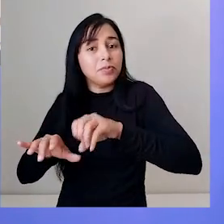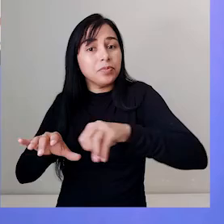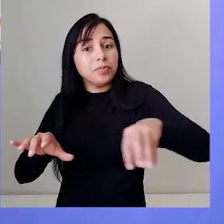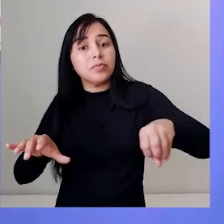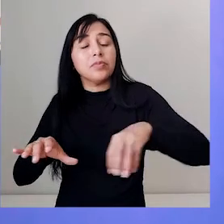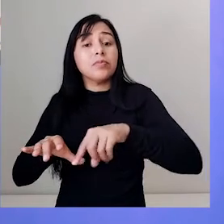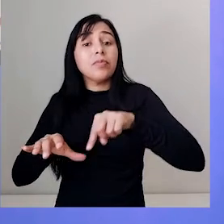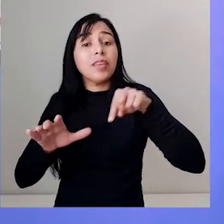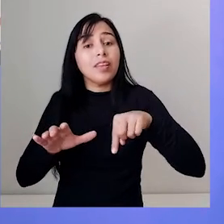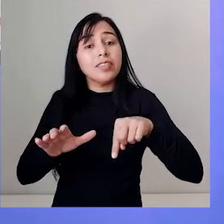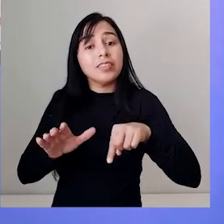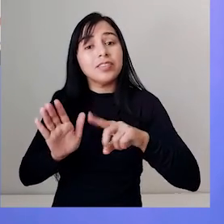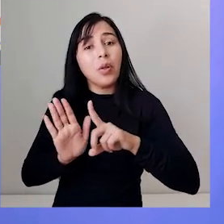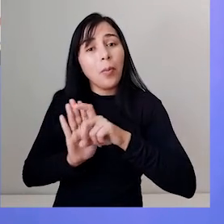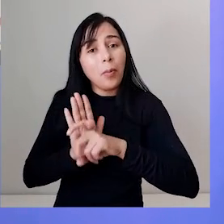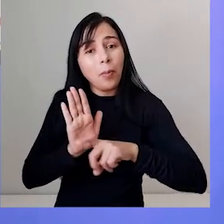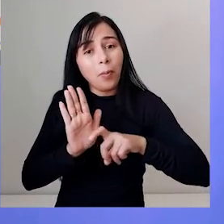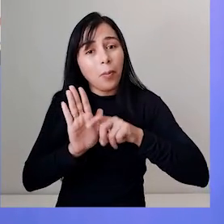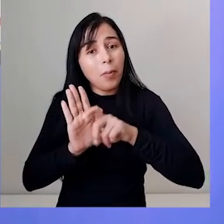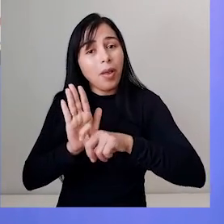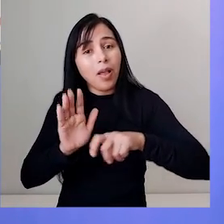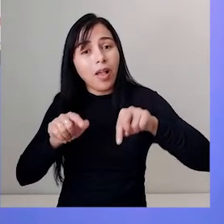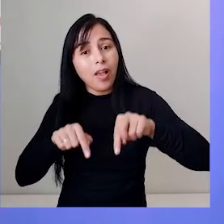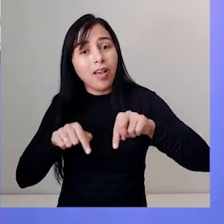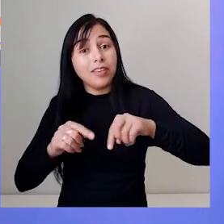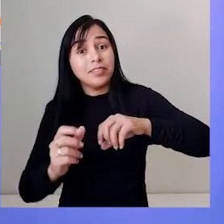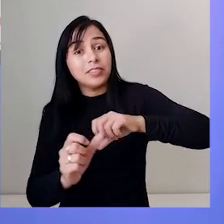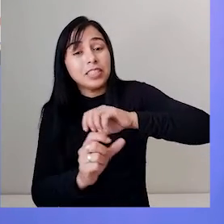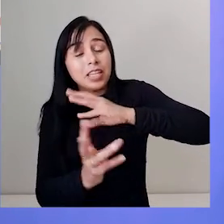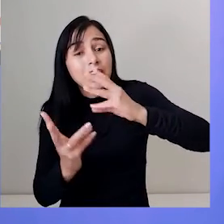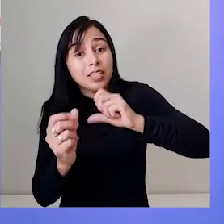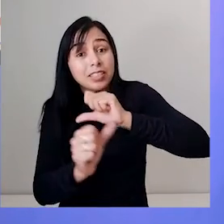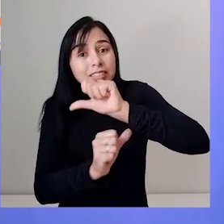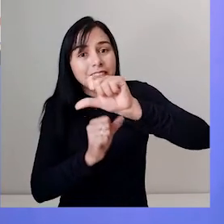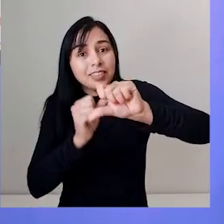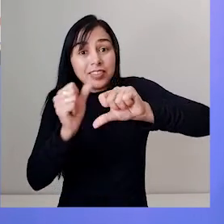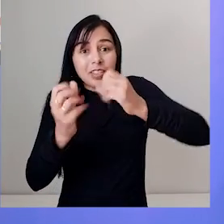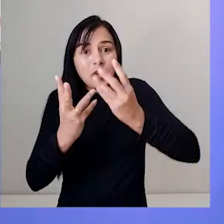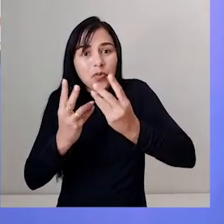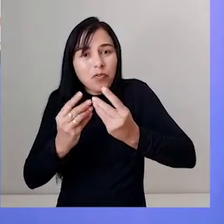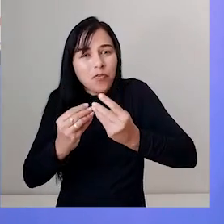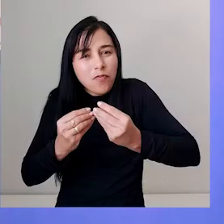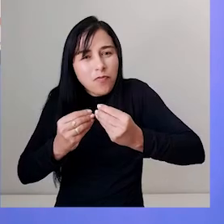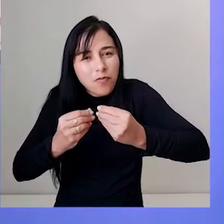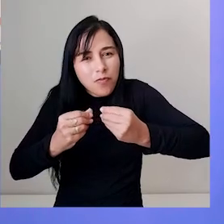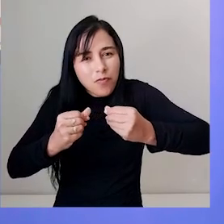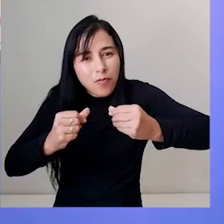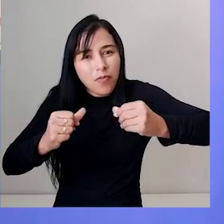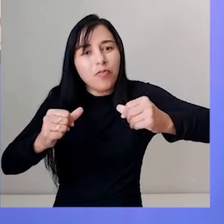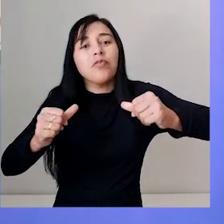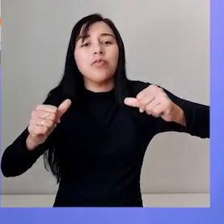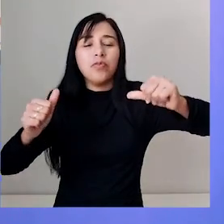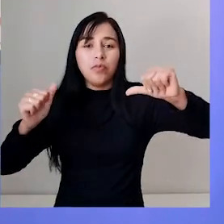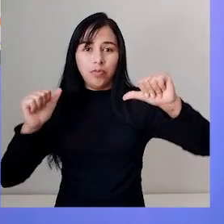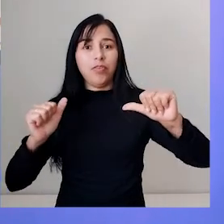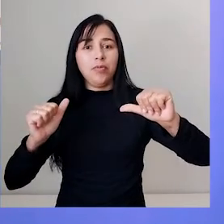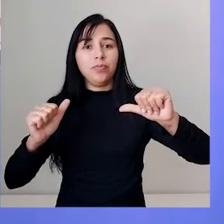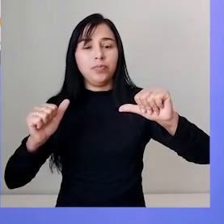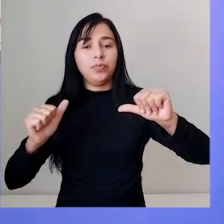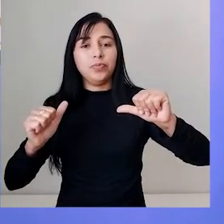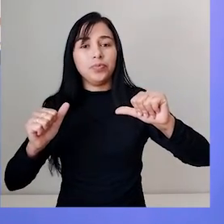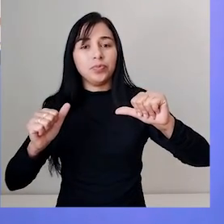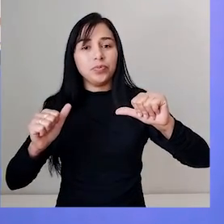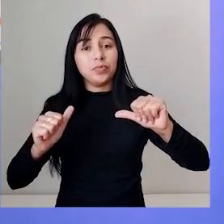os micro-organismos transformem esses restos orgânicos. E esse